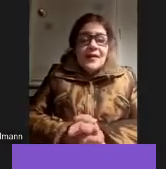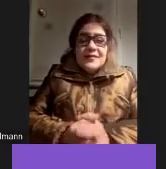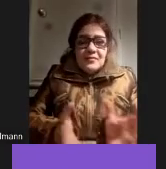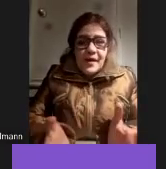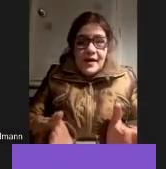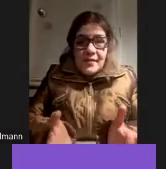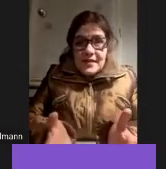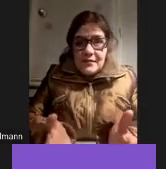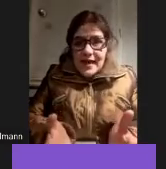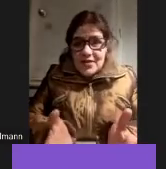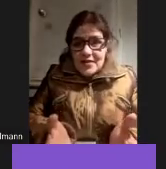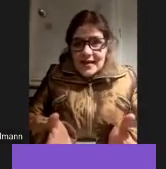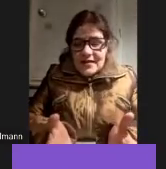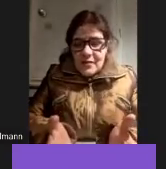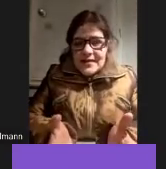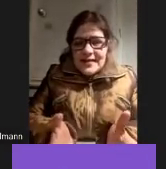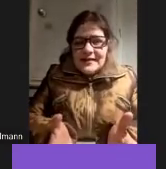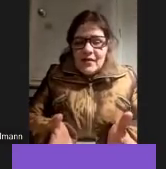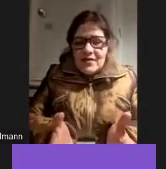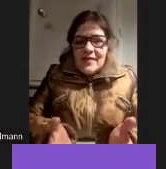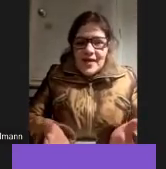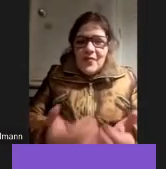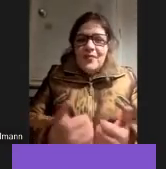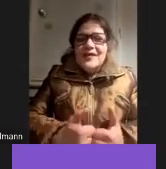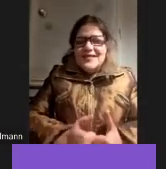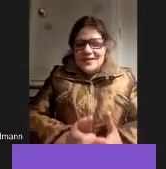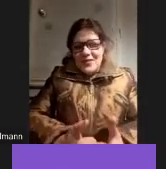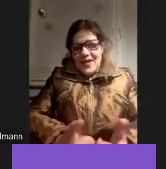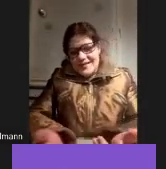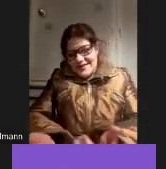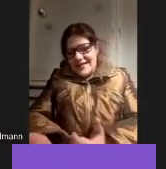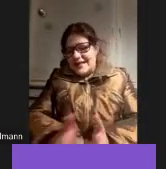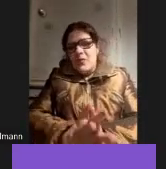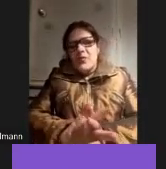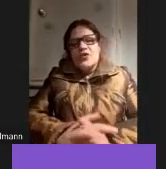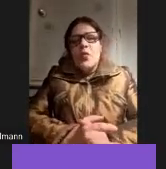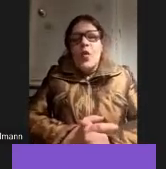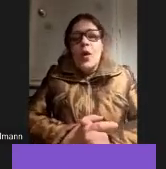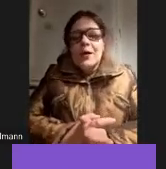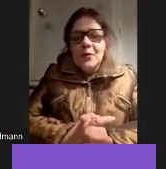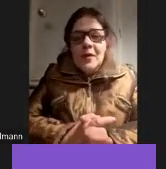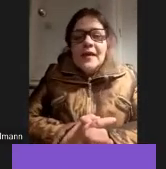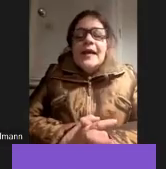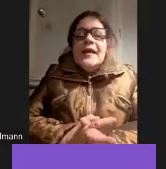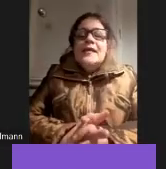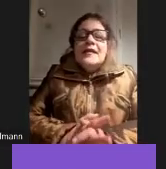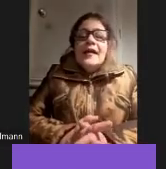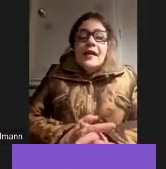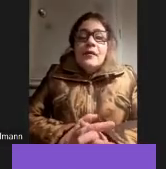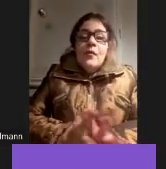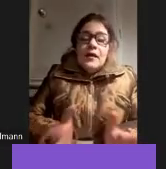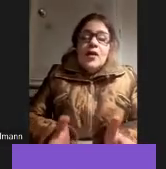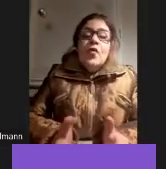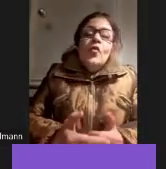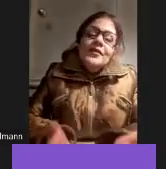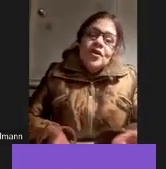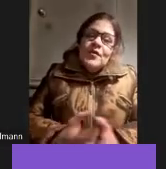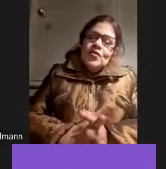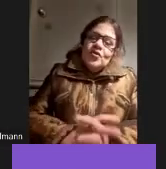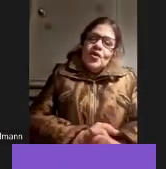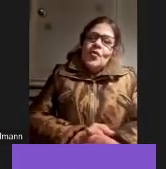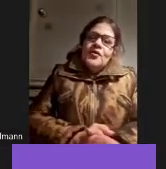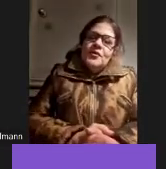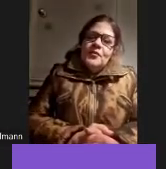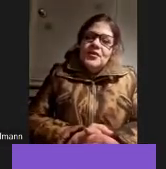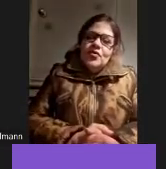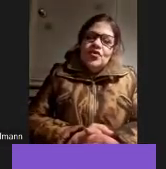quiser participar e perceber a Associação Brasileira de Alzheimer, eu presido ainda até o próximo ano, que é uma que cuida das